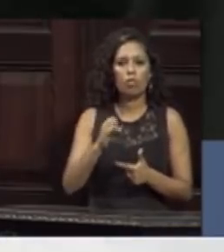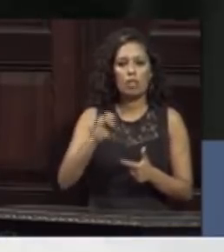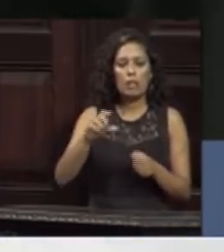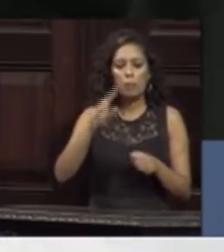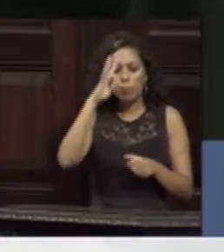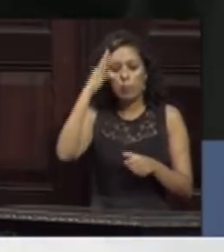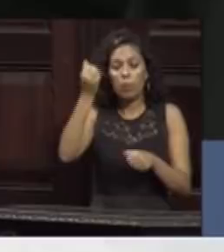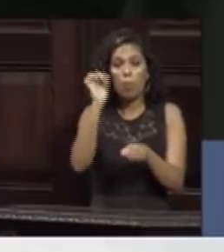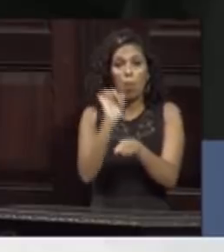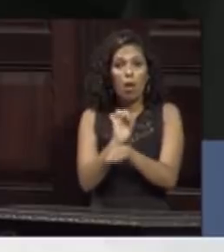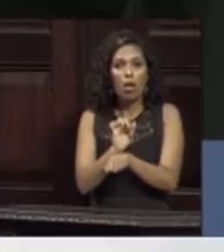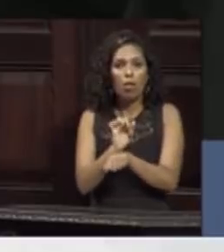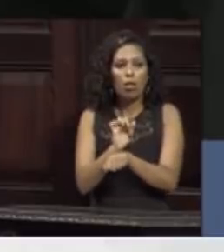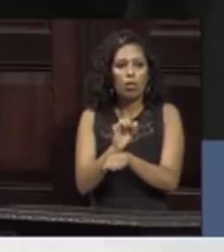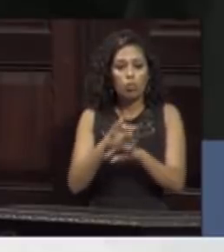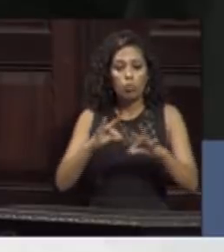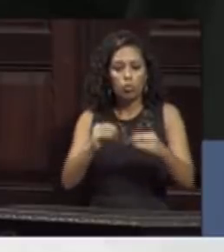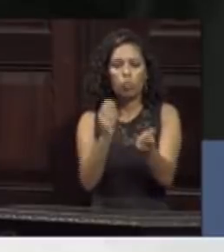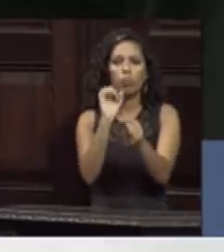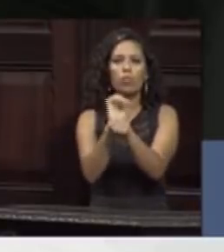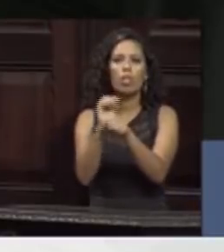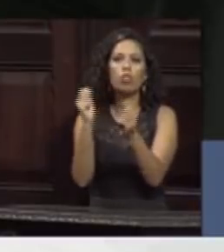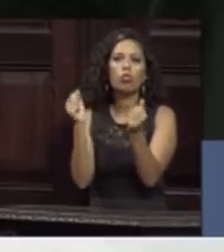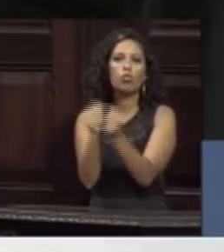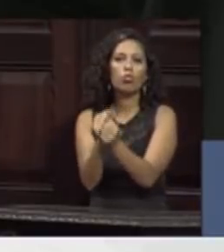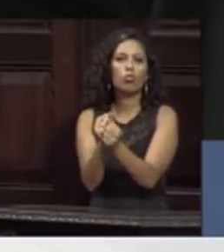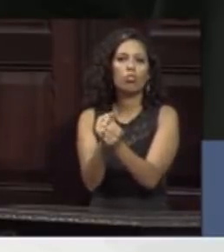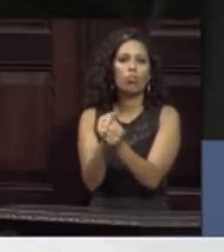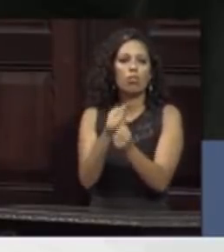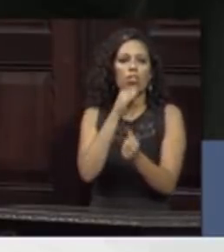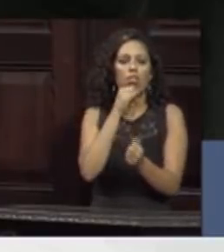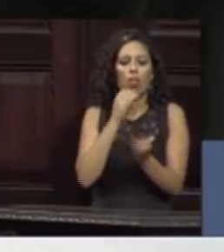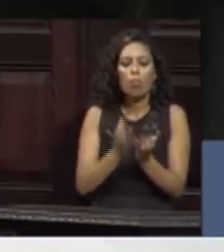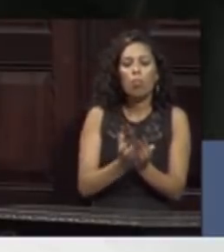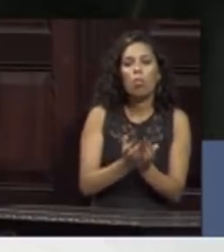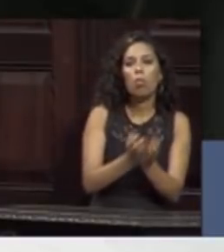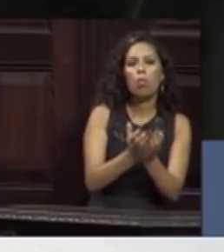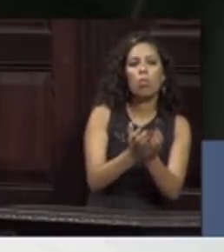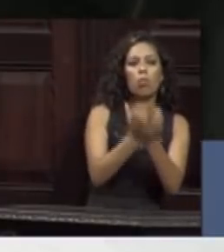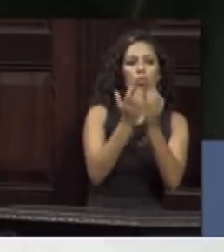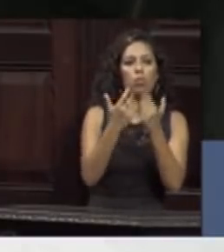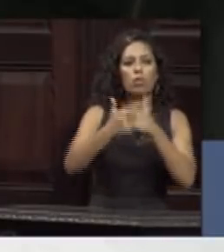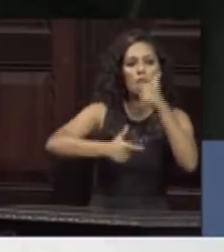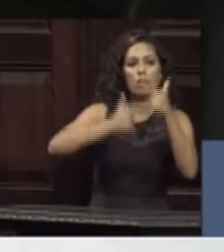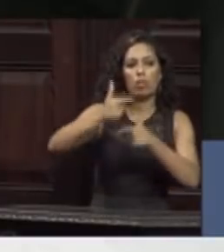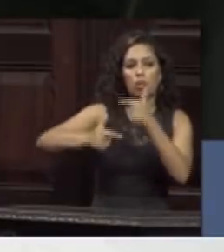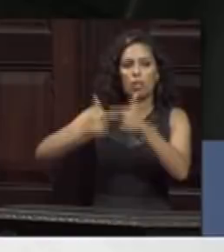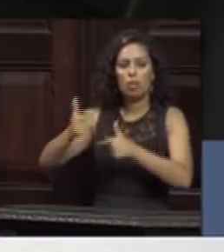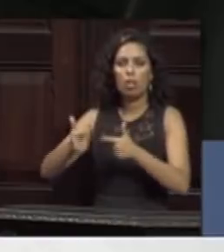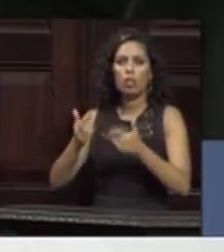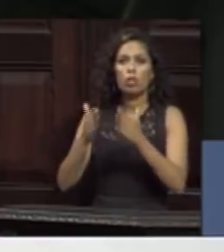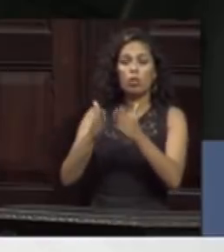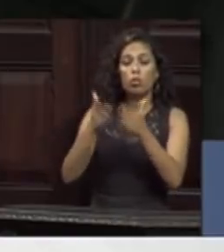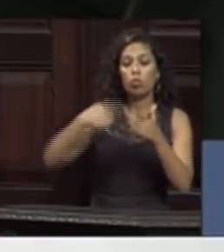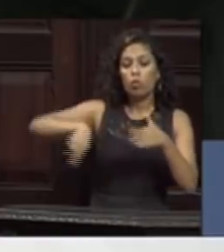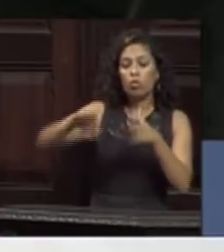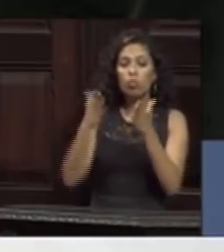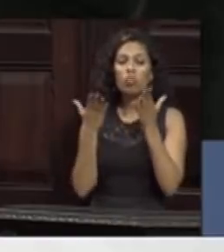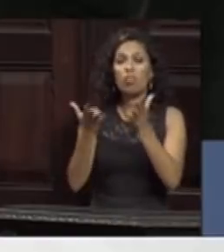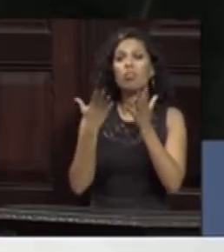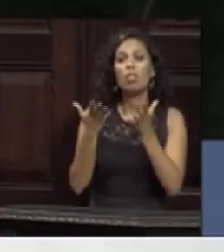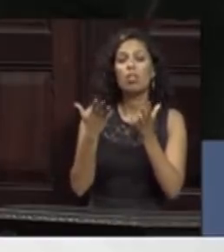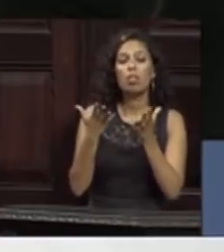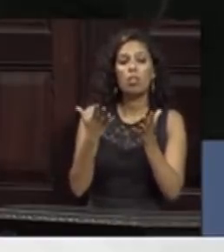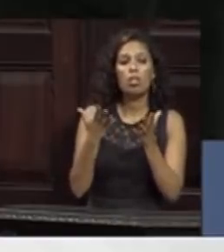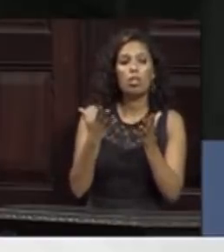com a questão do Repetro. Nós estamos em mobilização, em vigilância, queremos acompanhar de perto, queremos a legalidade,